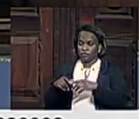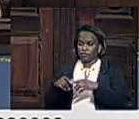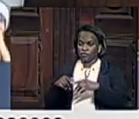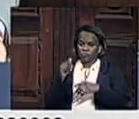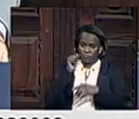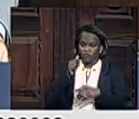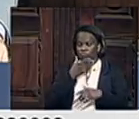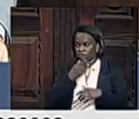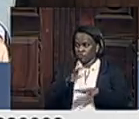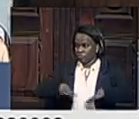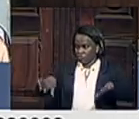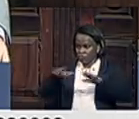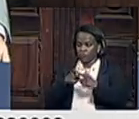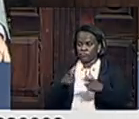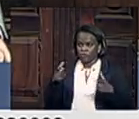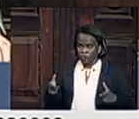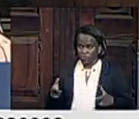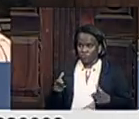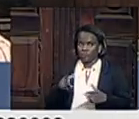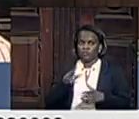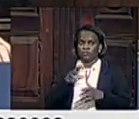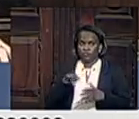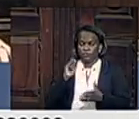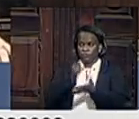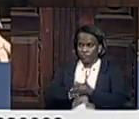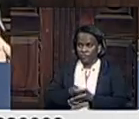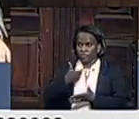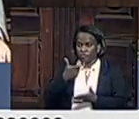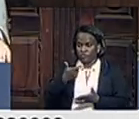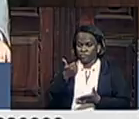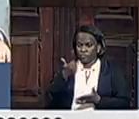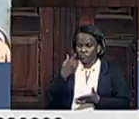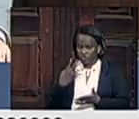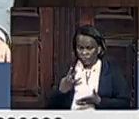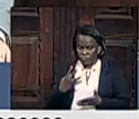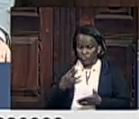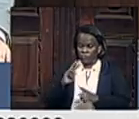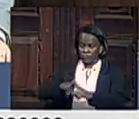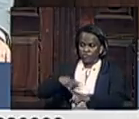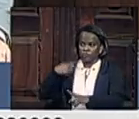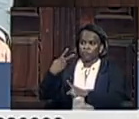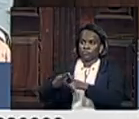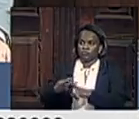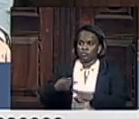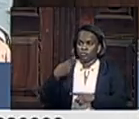dos senhores, sai de 214 para R$